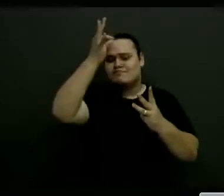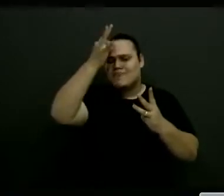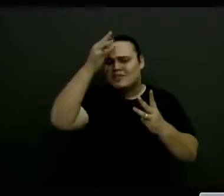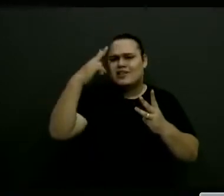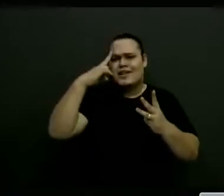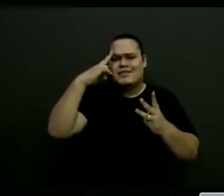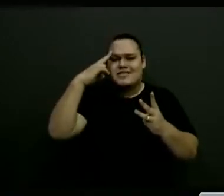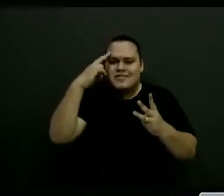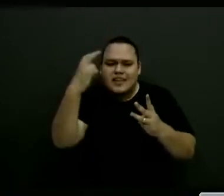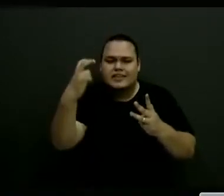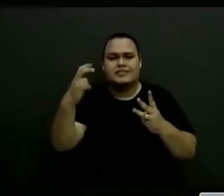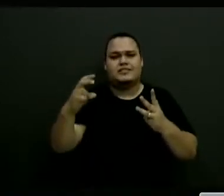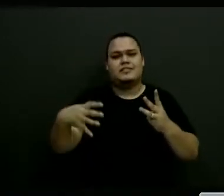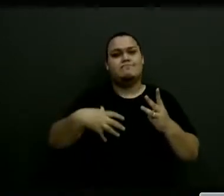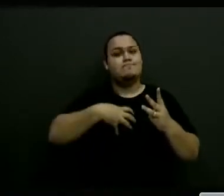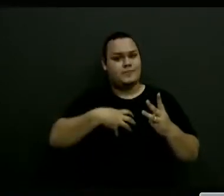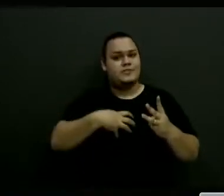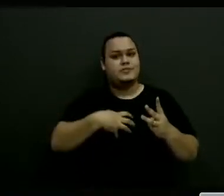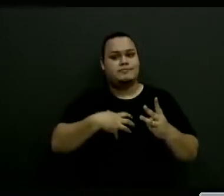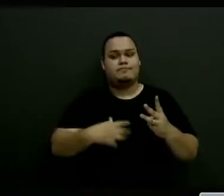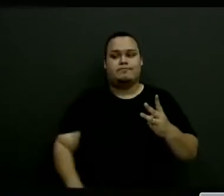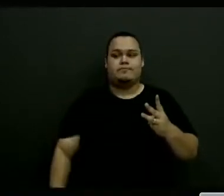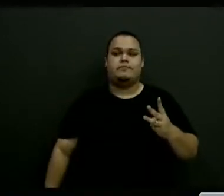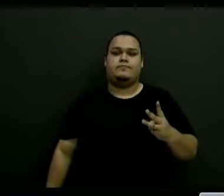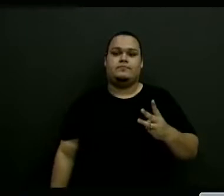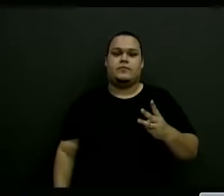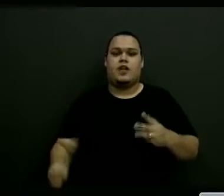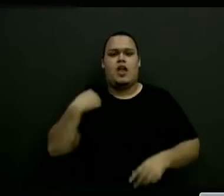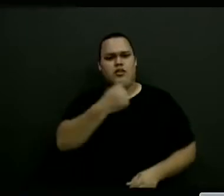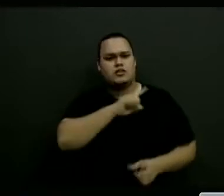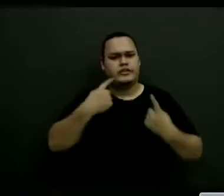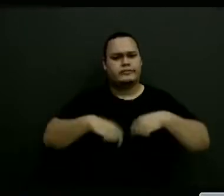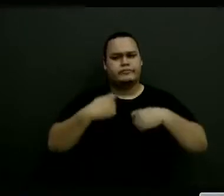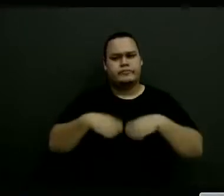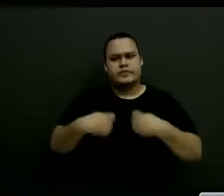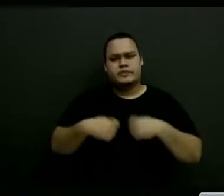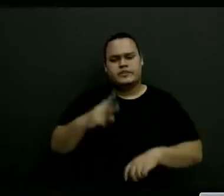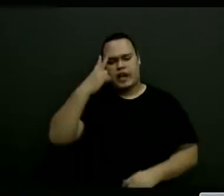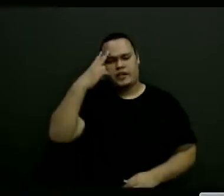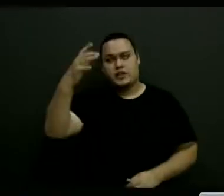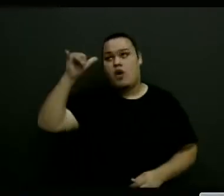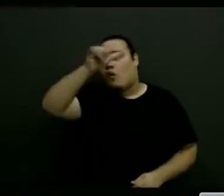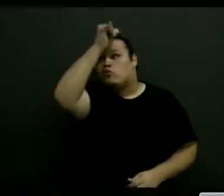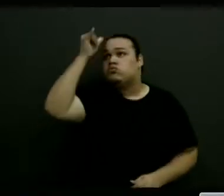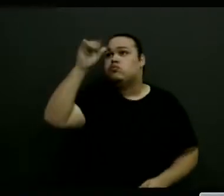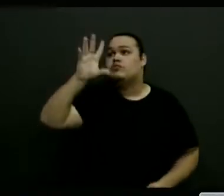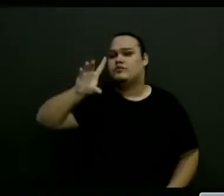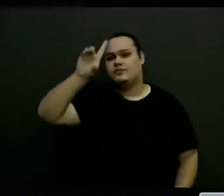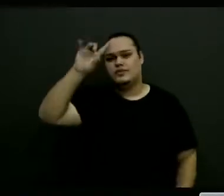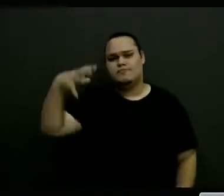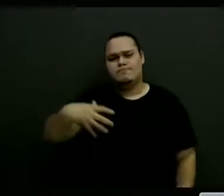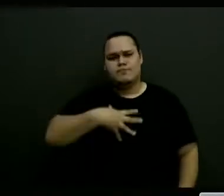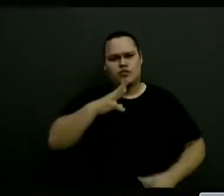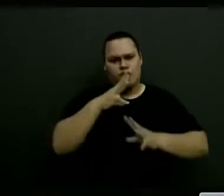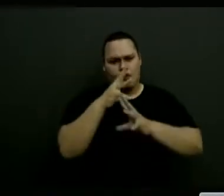e inteligência. É o que Deus faz conosco. Para que possamos fazer um traje ou um vestido belo